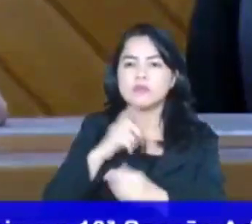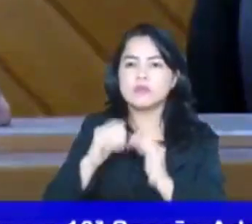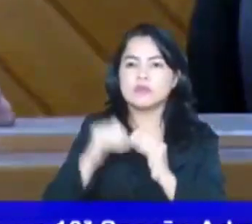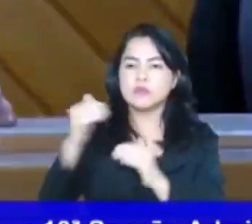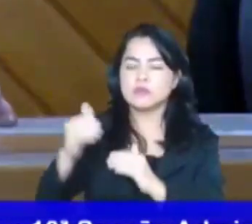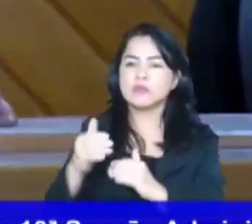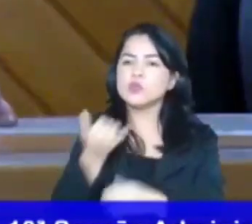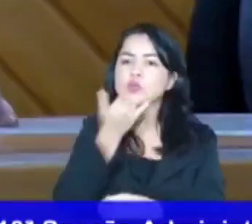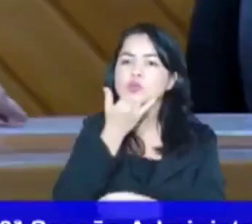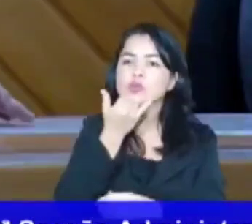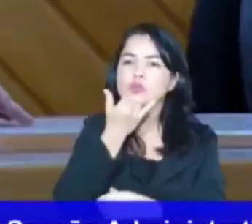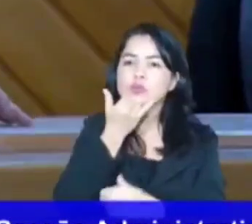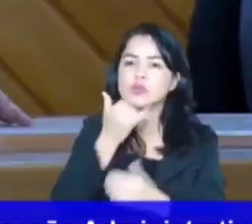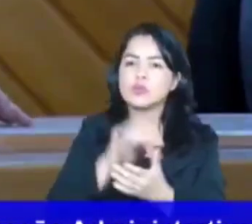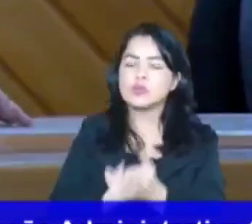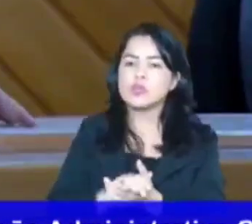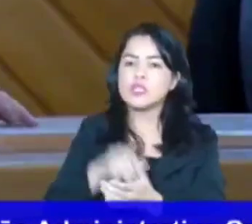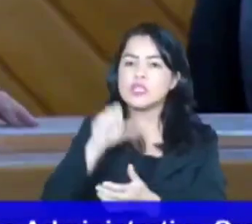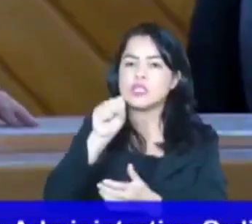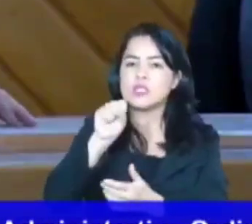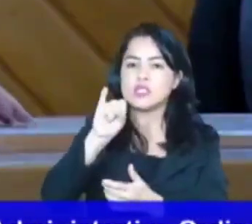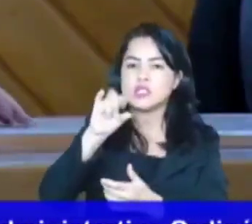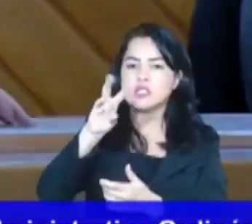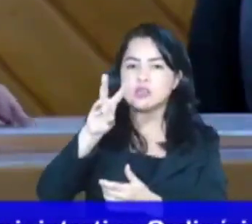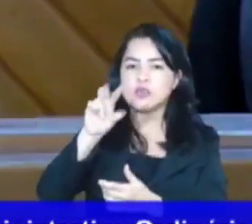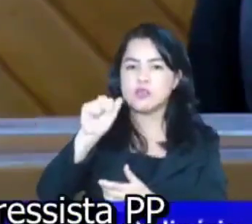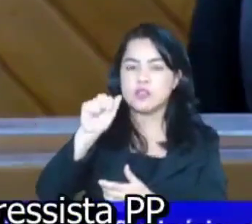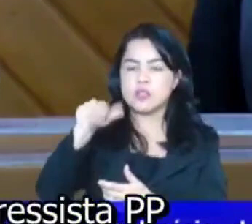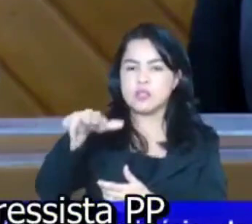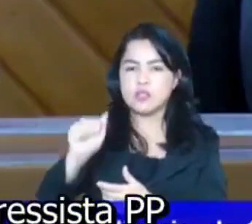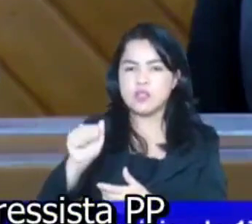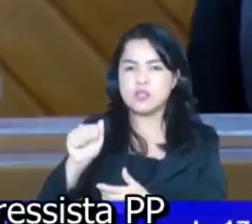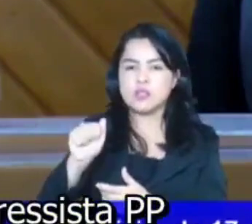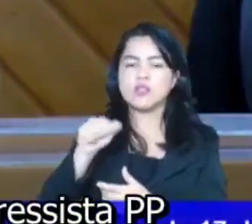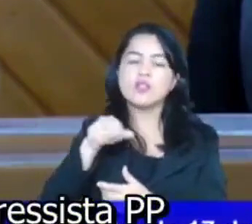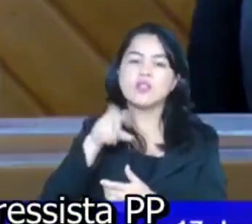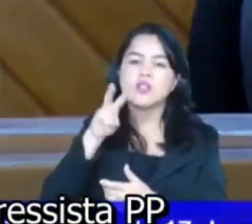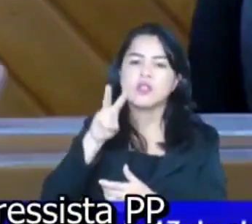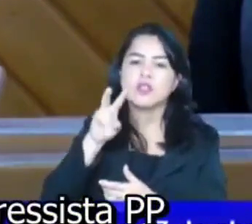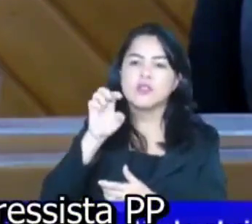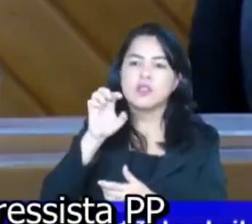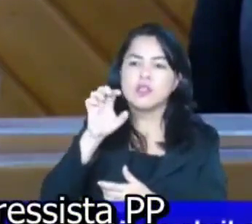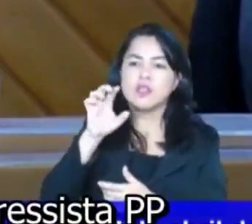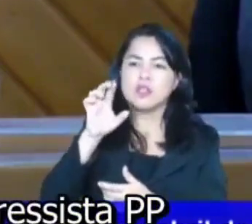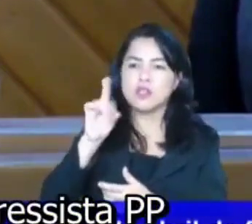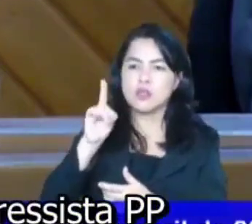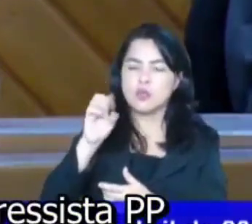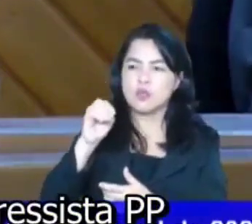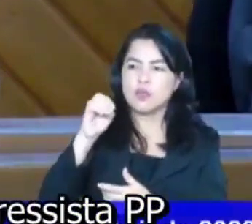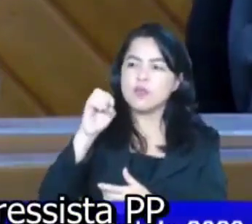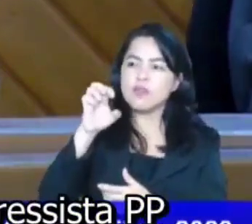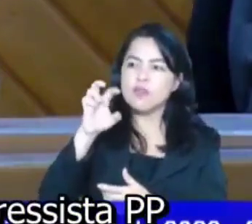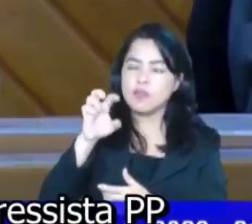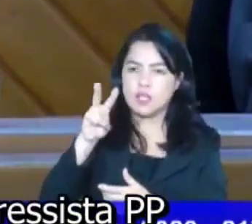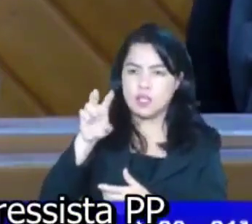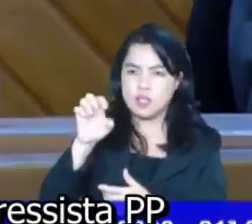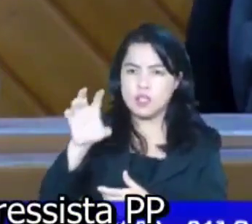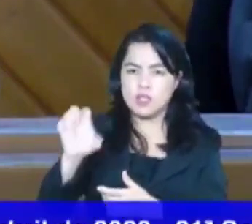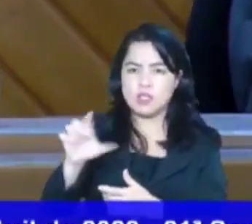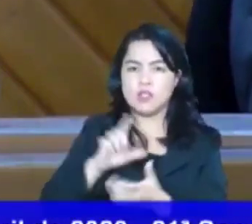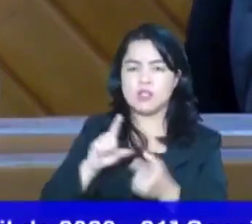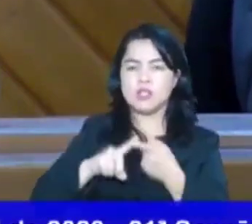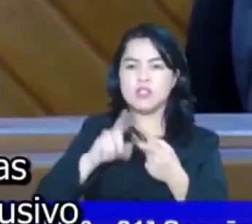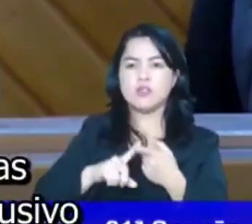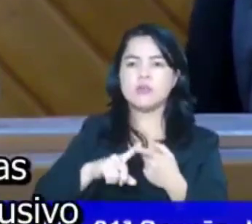os atos... Foco na doutora Paola prestação Santos. de contas de Silvana Vendovelli, candidata ao cargo de deputada federal pelo Partido Progressista,